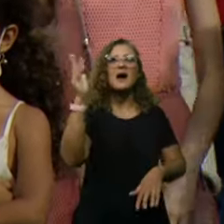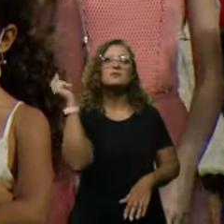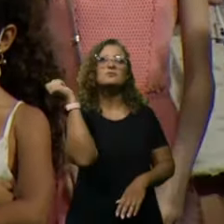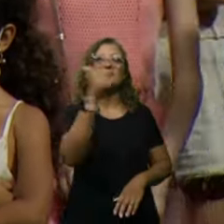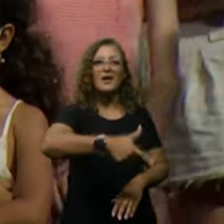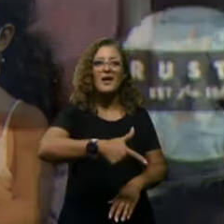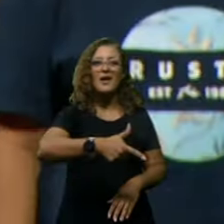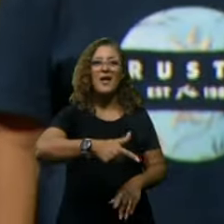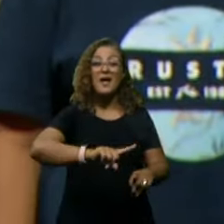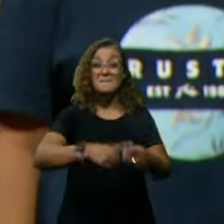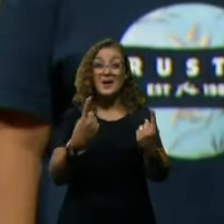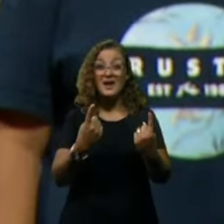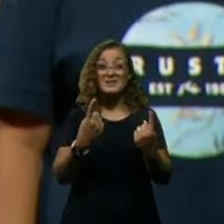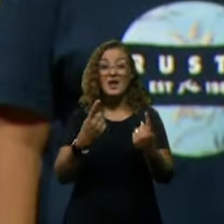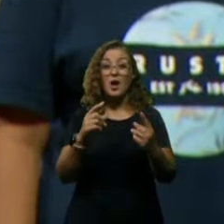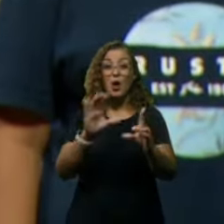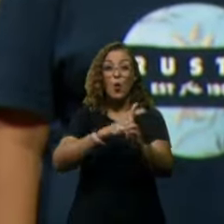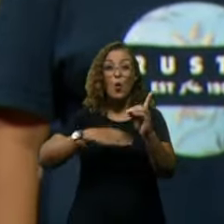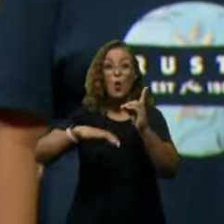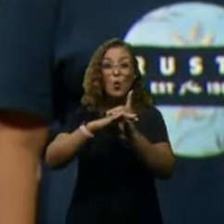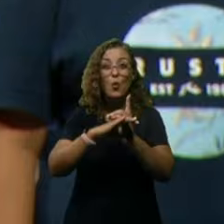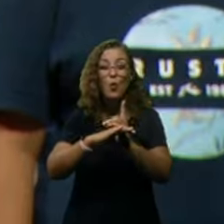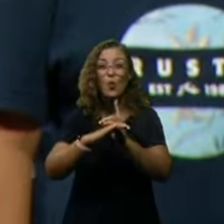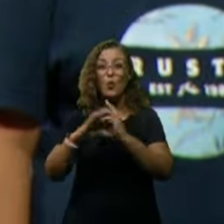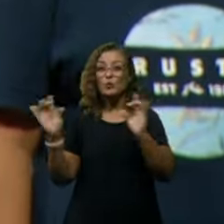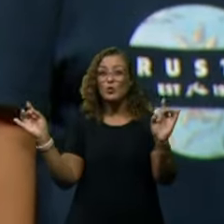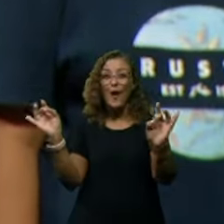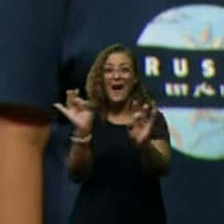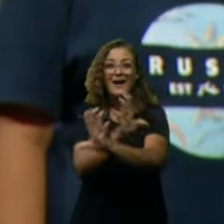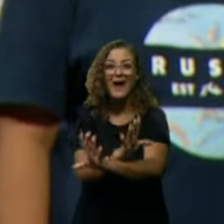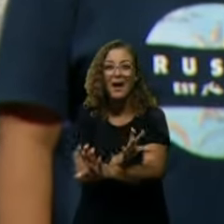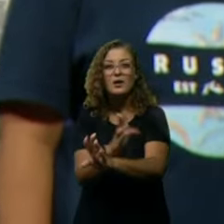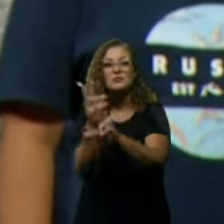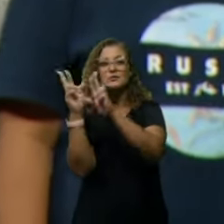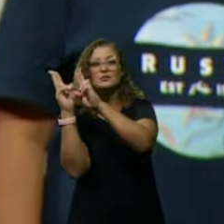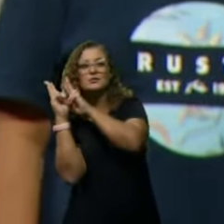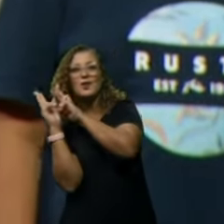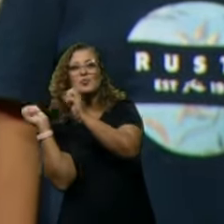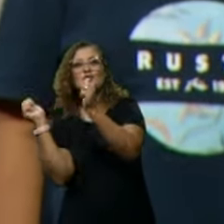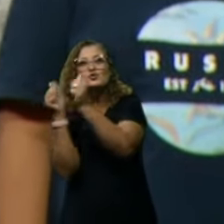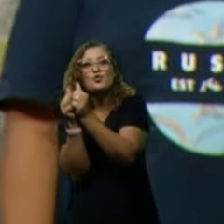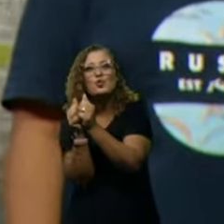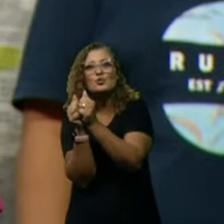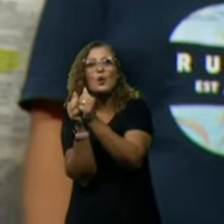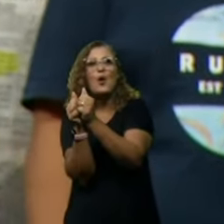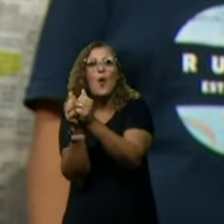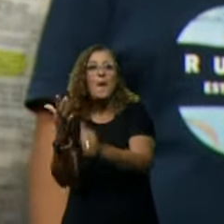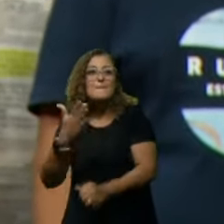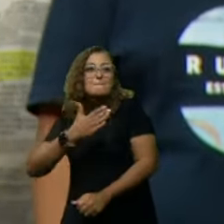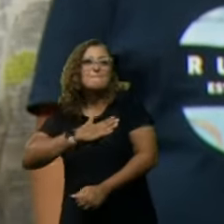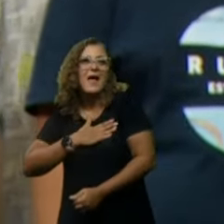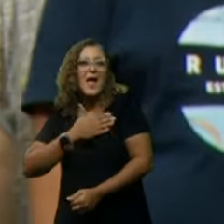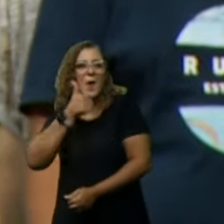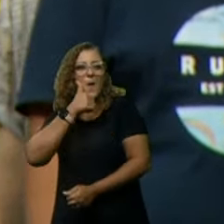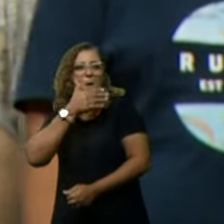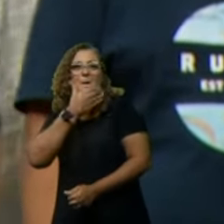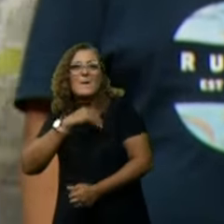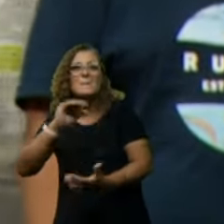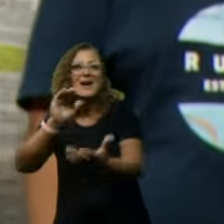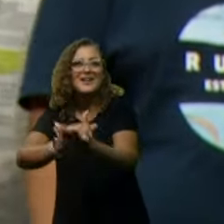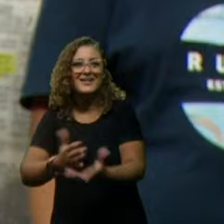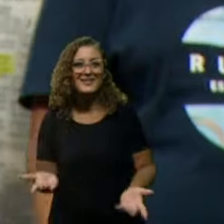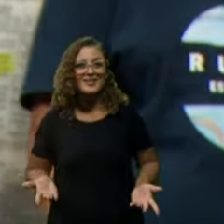é que quando o culto acabar eu vou para casa graças a Deus eu dormi com meu marido eu sou amada pelo meu marido